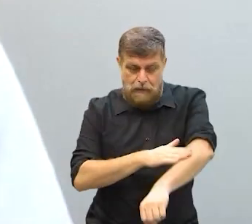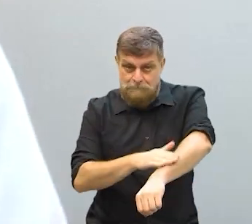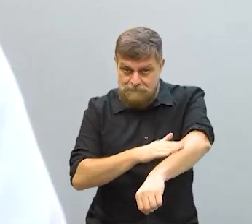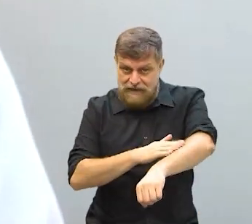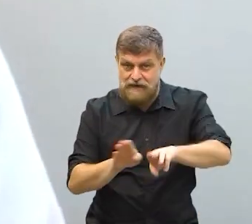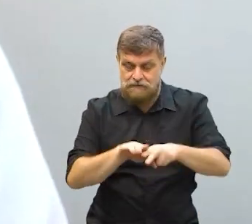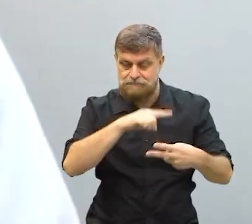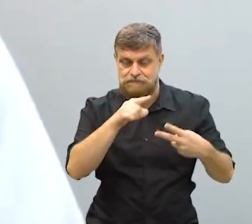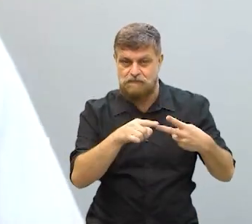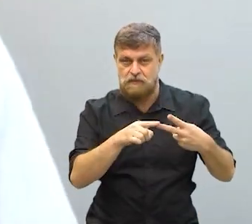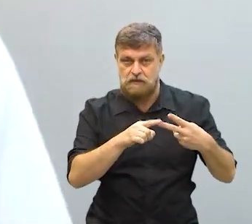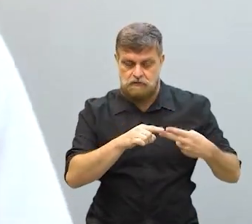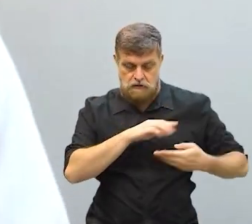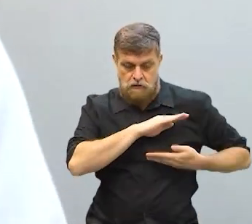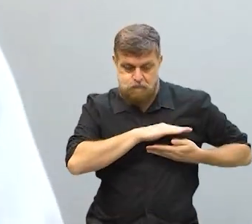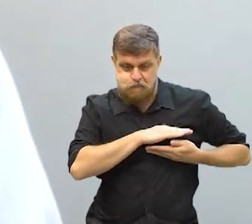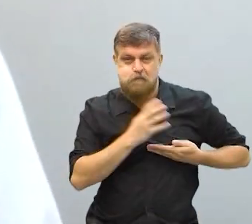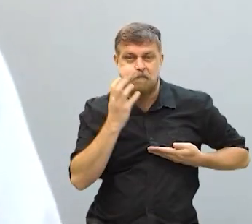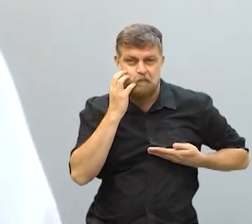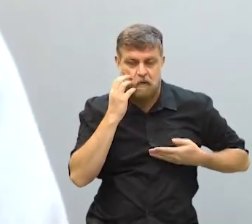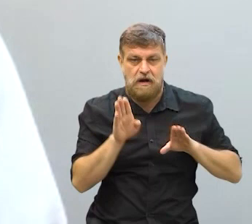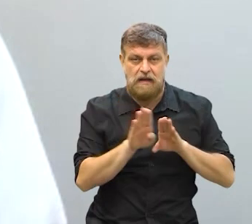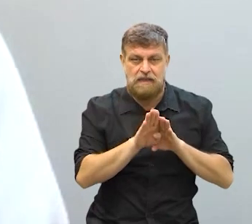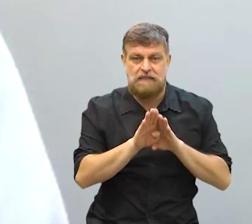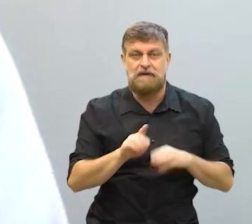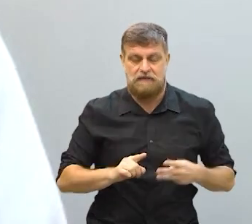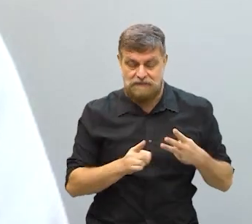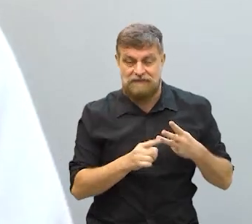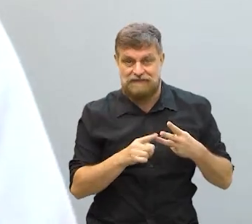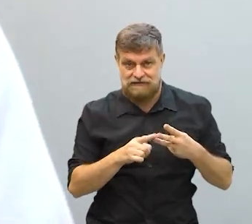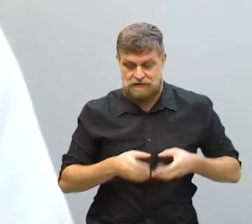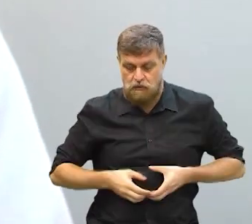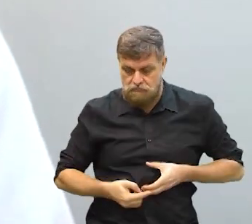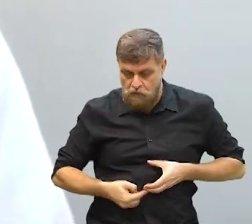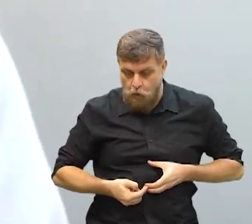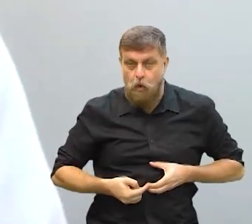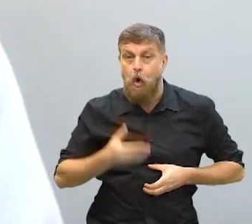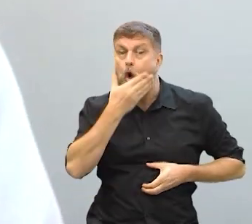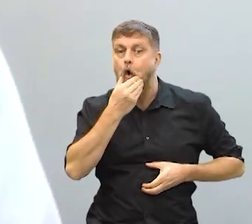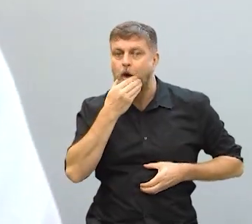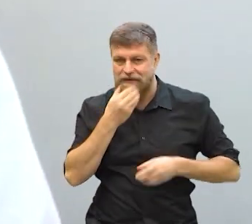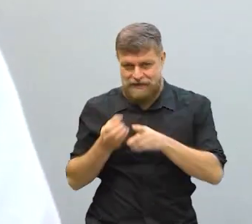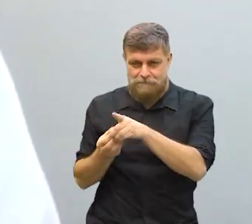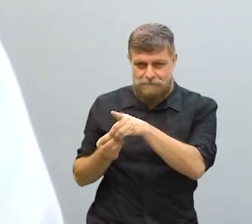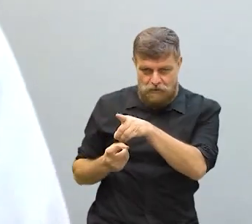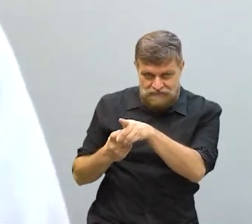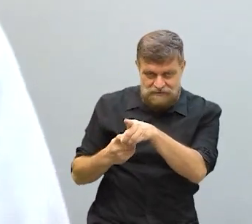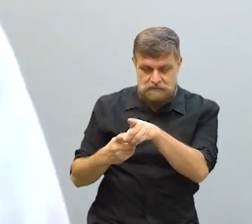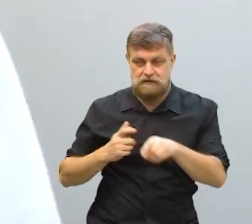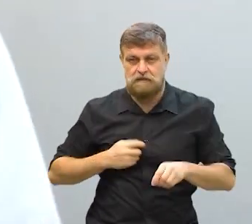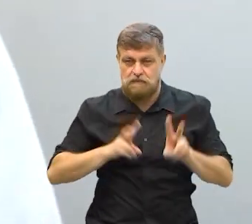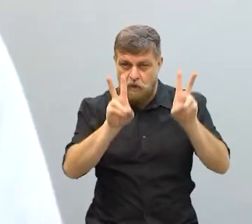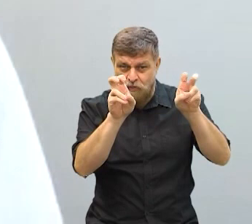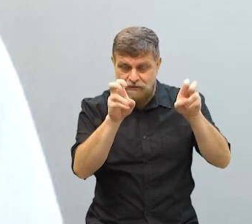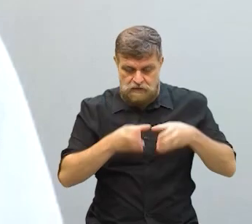de pele, é câncer de mama. E nos homens é o câncer de próstata. A grande preocupação nossa específica em relação ao colo do útero é isso que